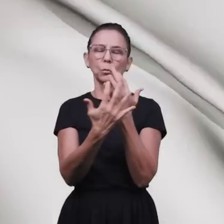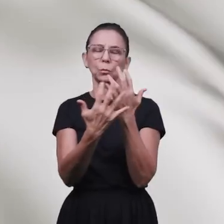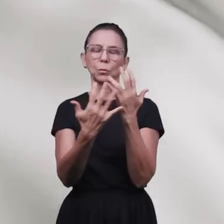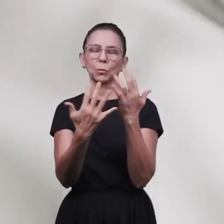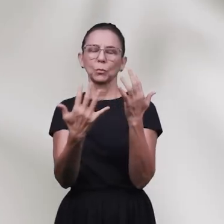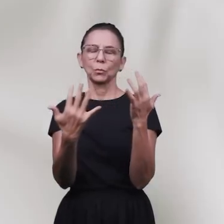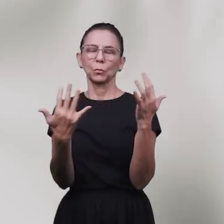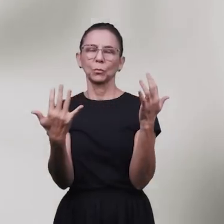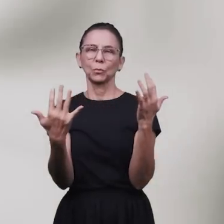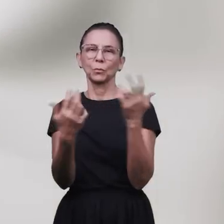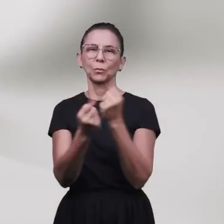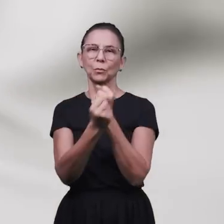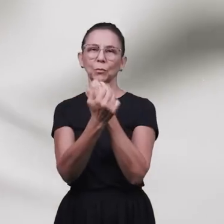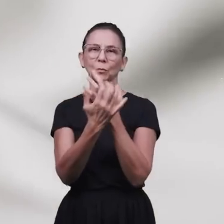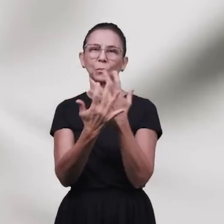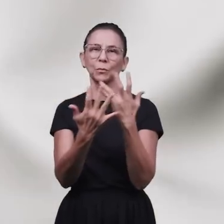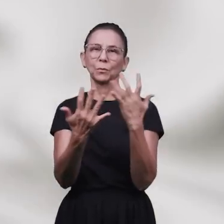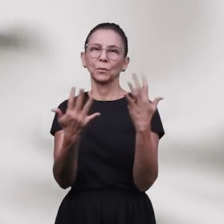glorificados